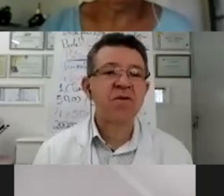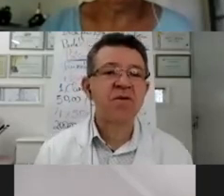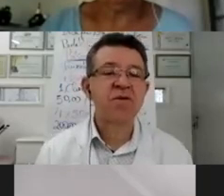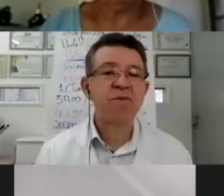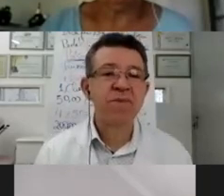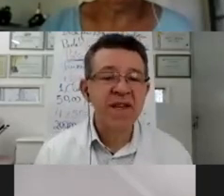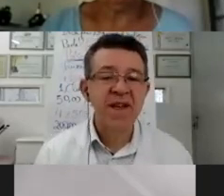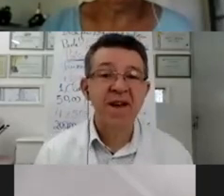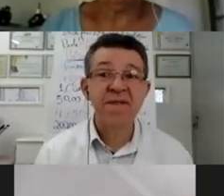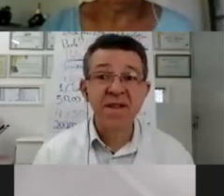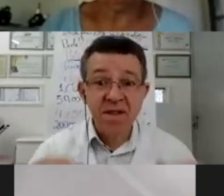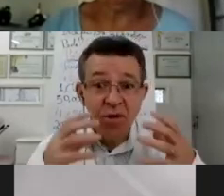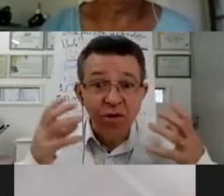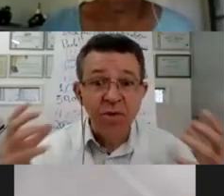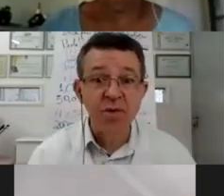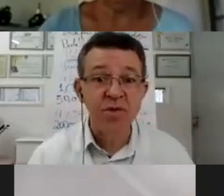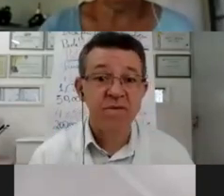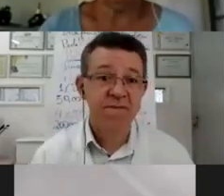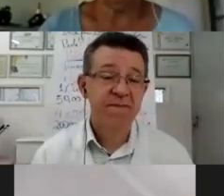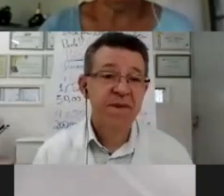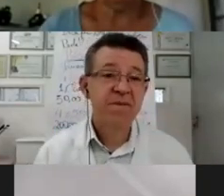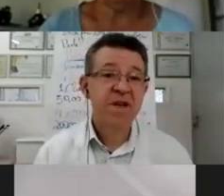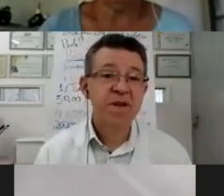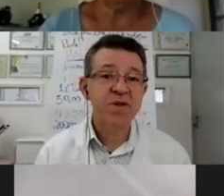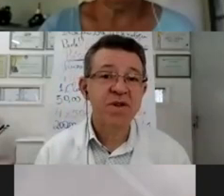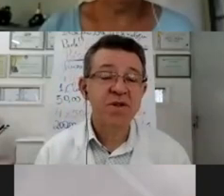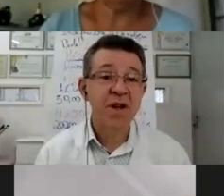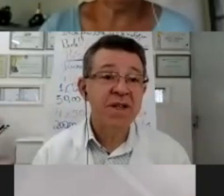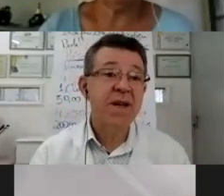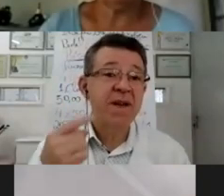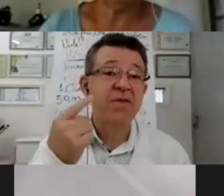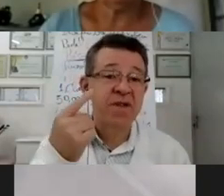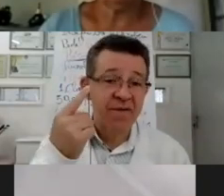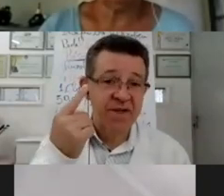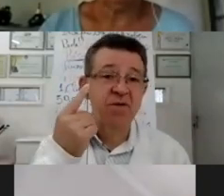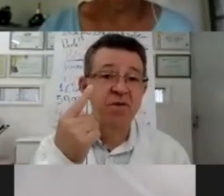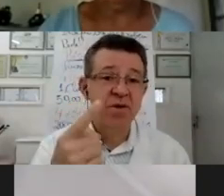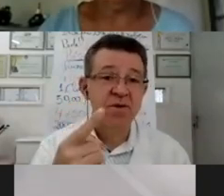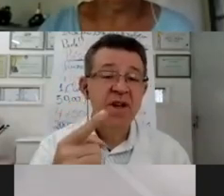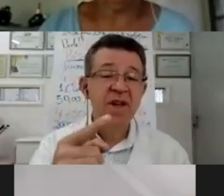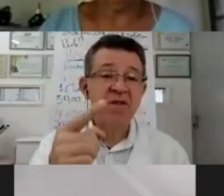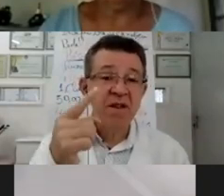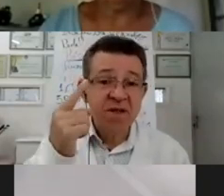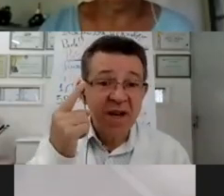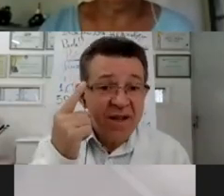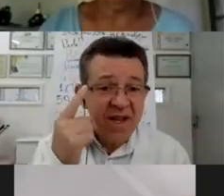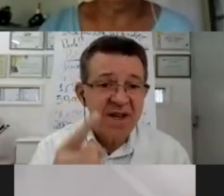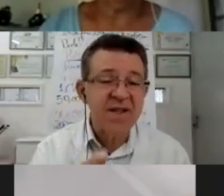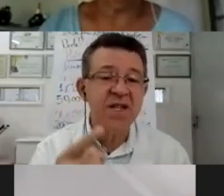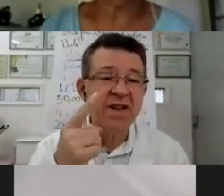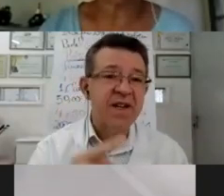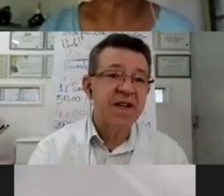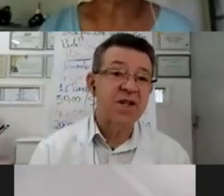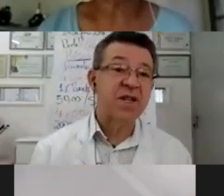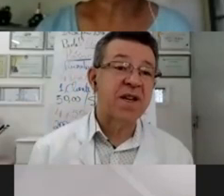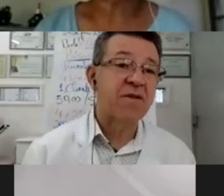compraram o curso, publiquem, avise todo mundo, que as pessoas, só de saber que você está fazendo o curso, eu tenho certeza